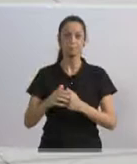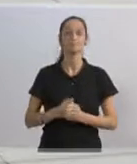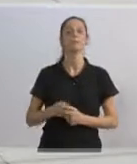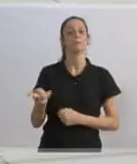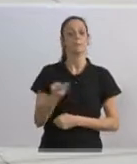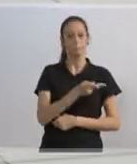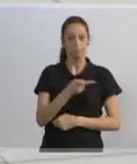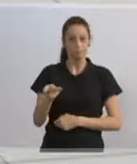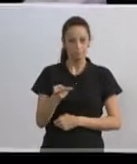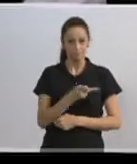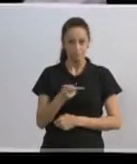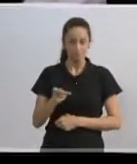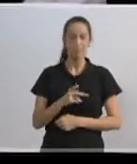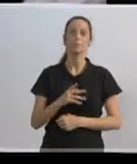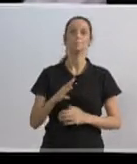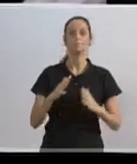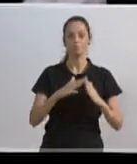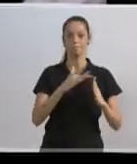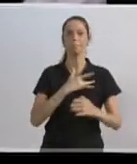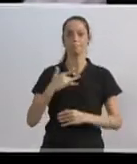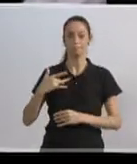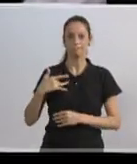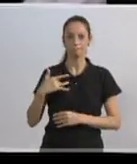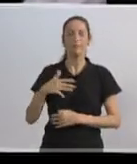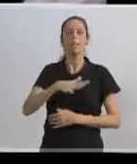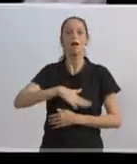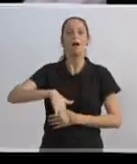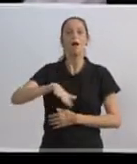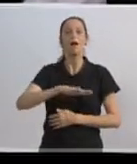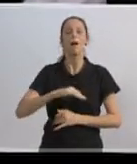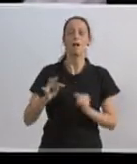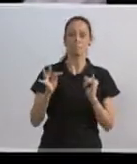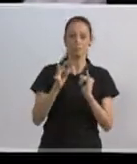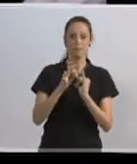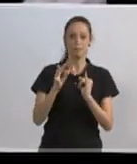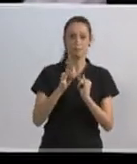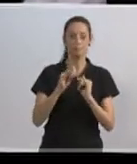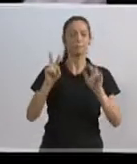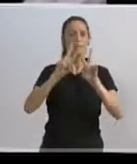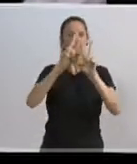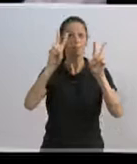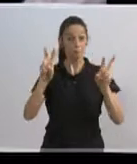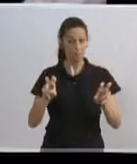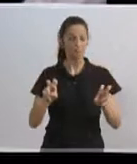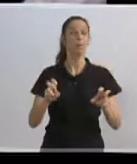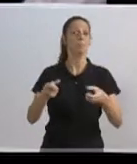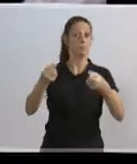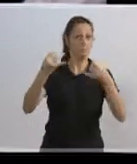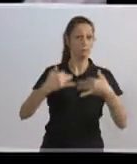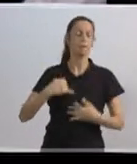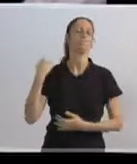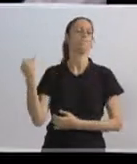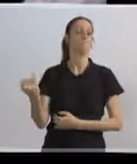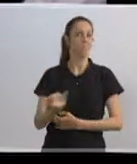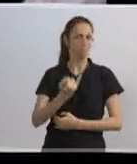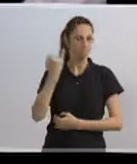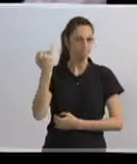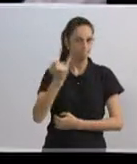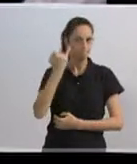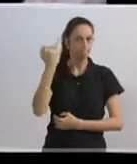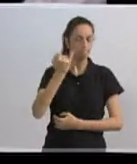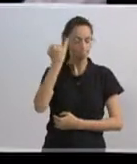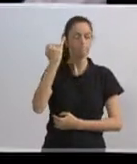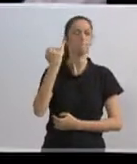unidades de saúde que pertence ao pai do pavãozinho assuntos extremamente importantes foram discutidos